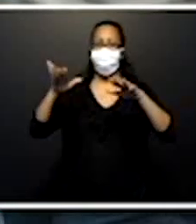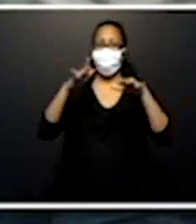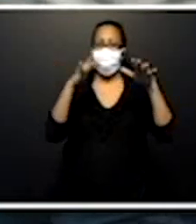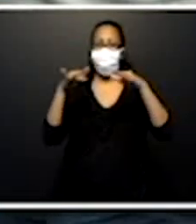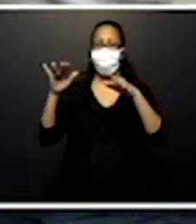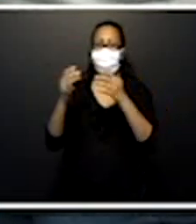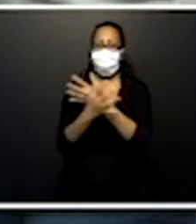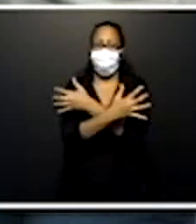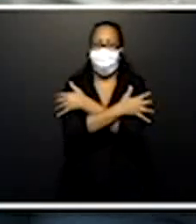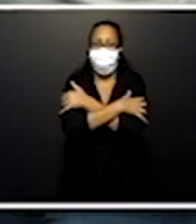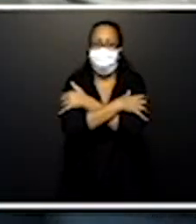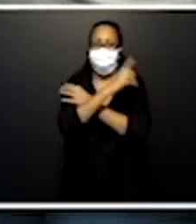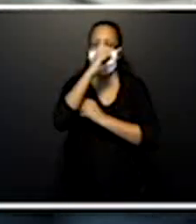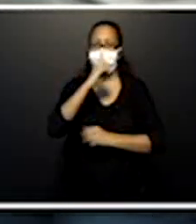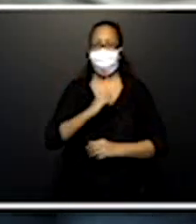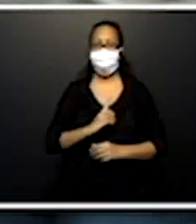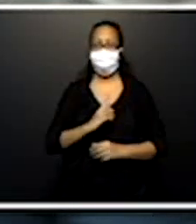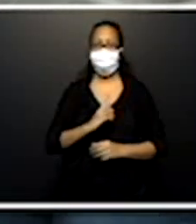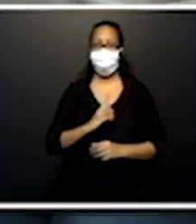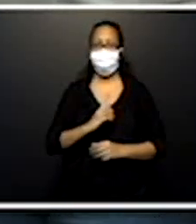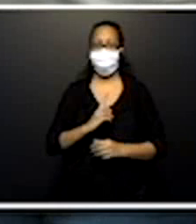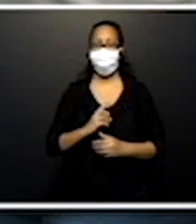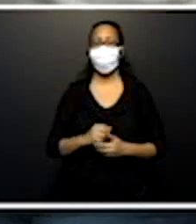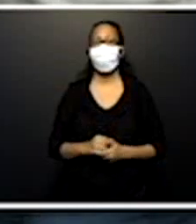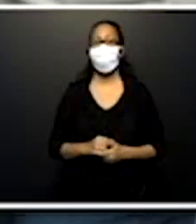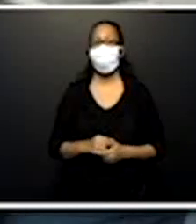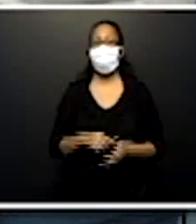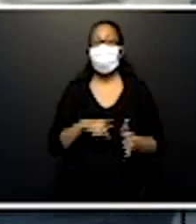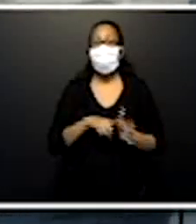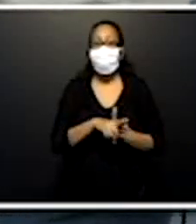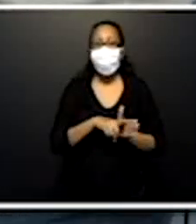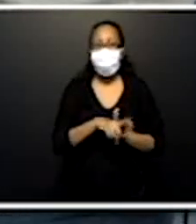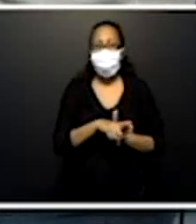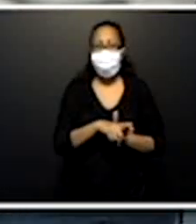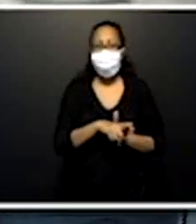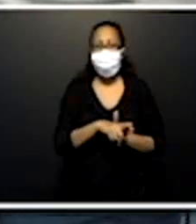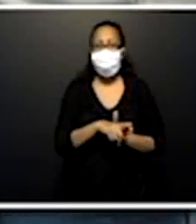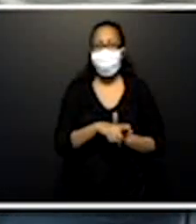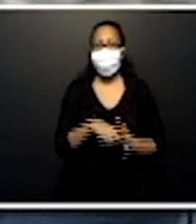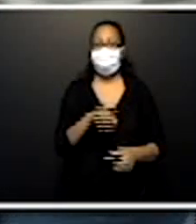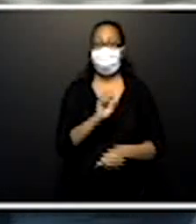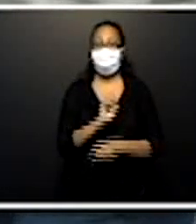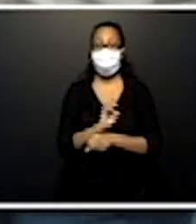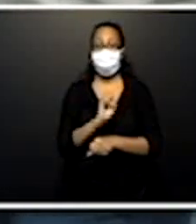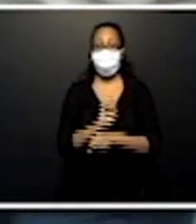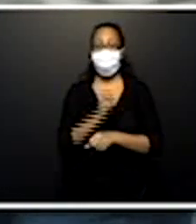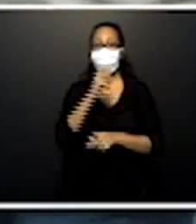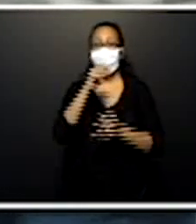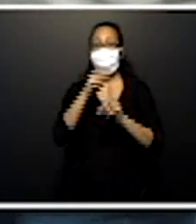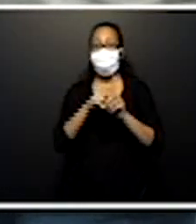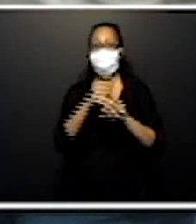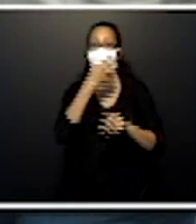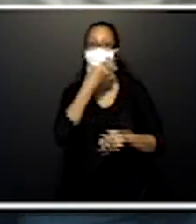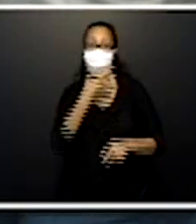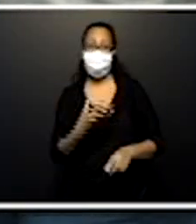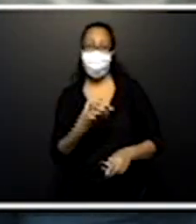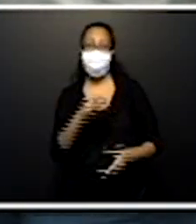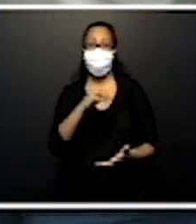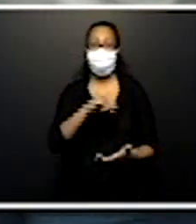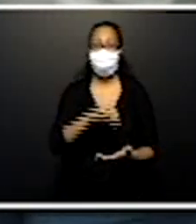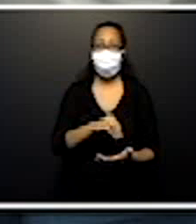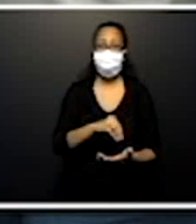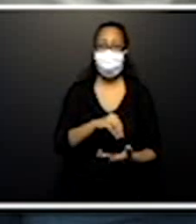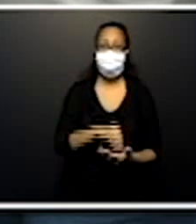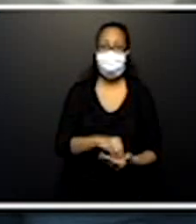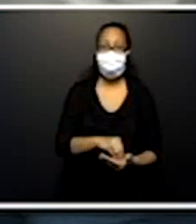Rosiana Murray. E aí, vamos analisar isso com calma? Então vamos lá, espero dezembro para plantar girassóis